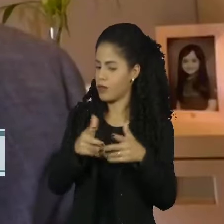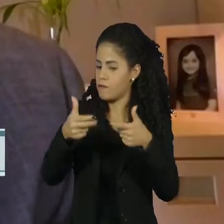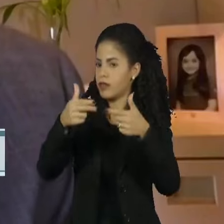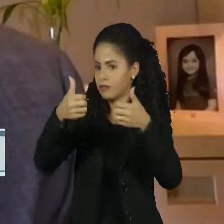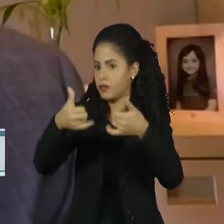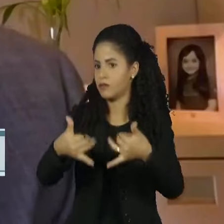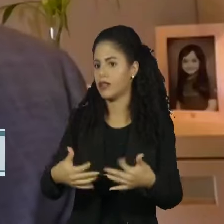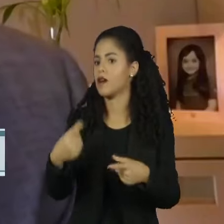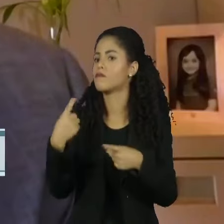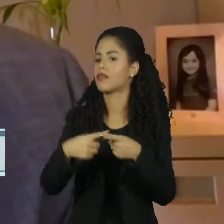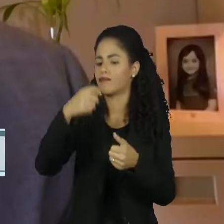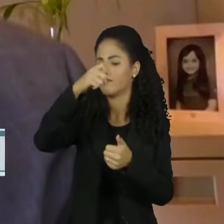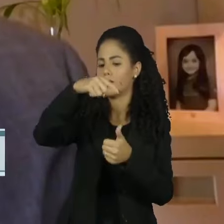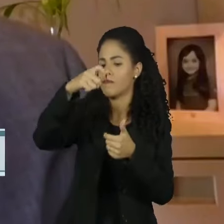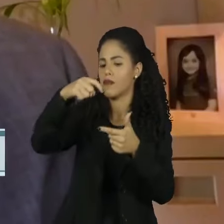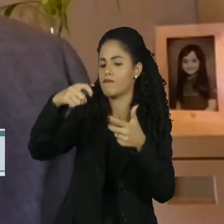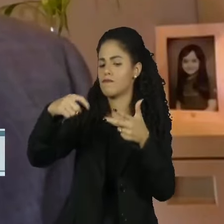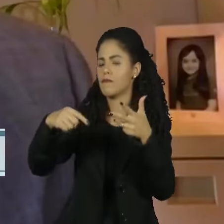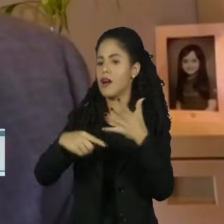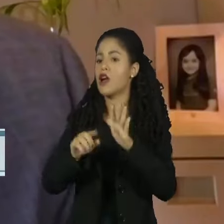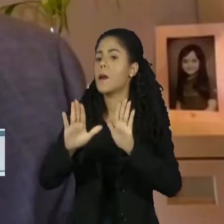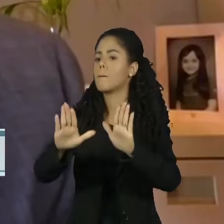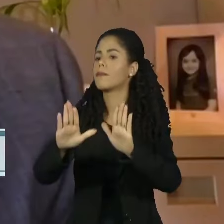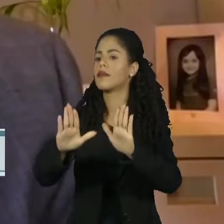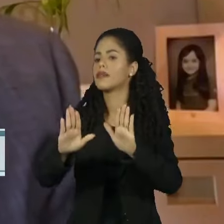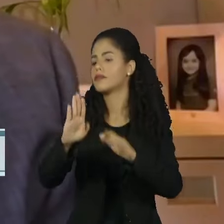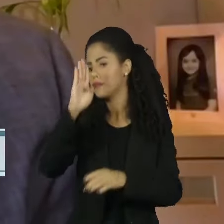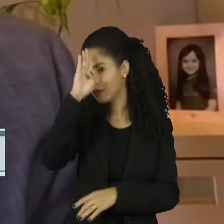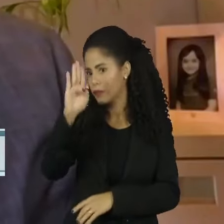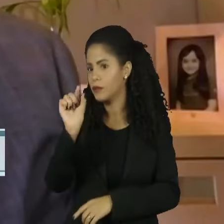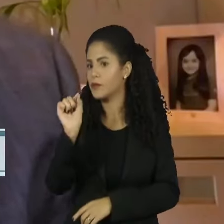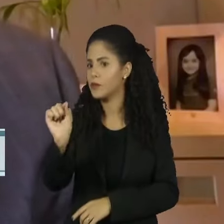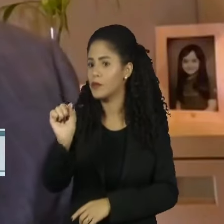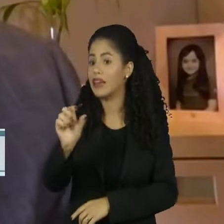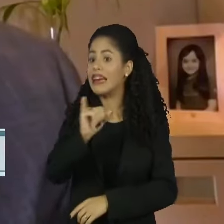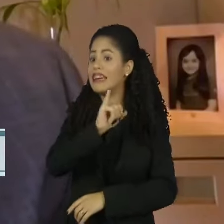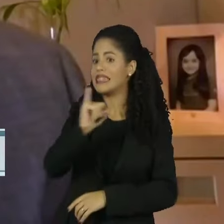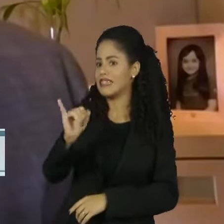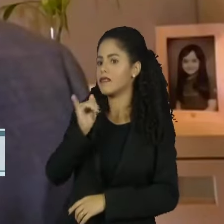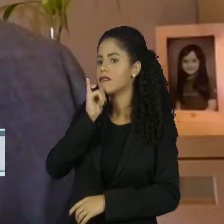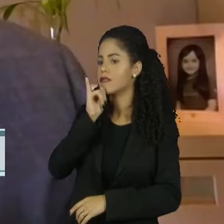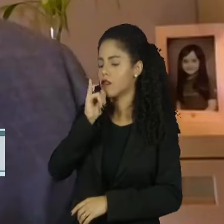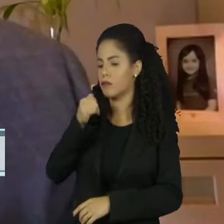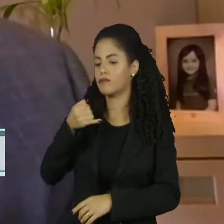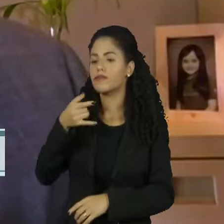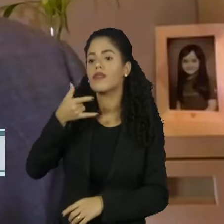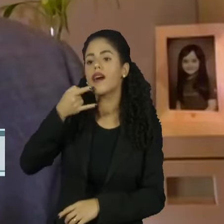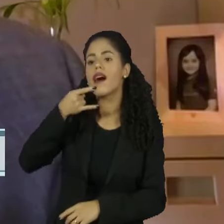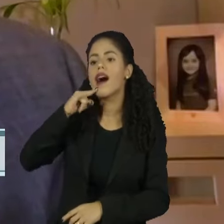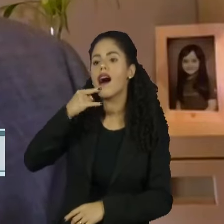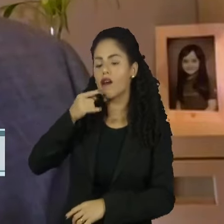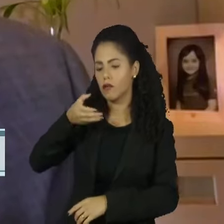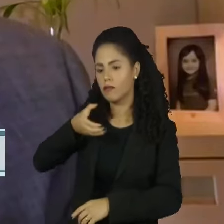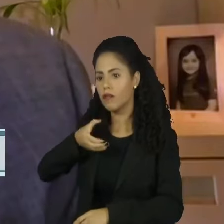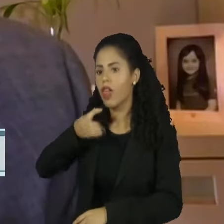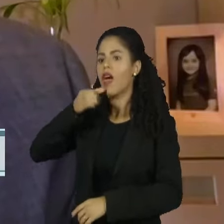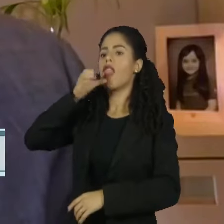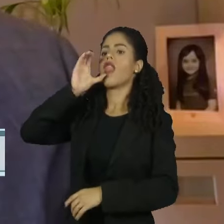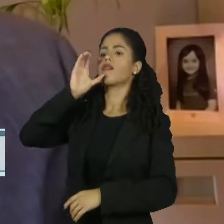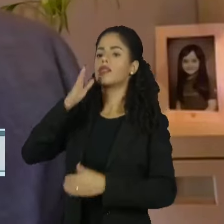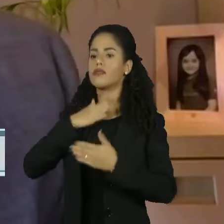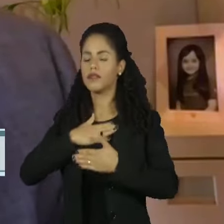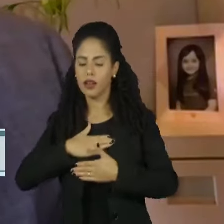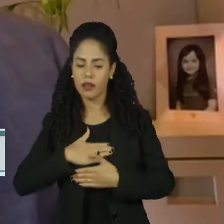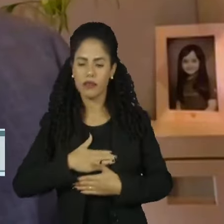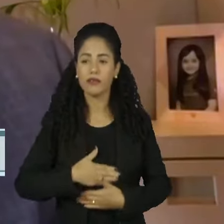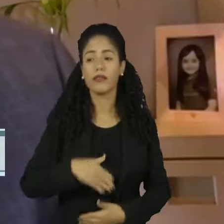vários fatores, mas um dos fatores é que se você usa álcool, você tem um efeito mais sedativo. Você